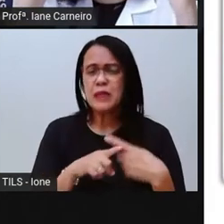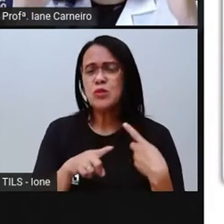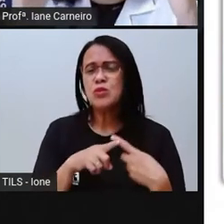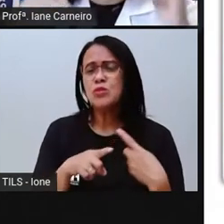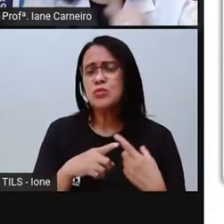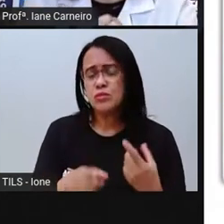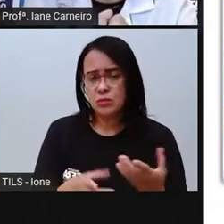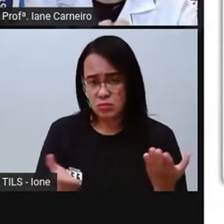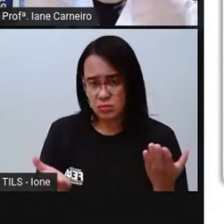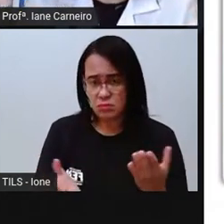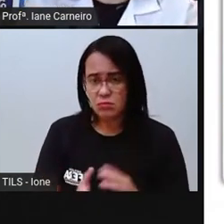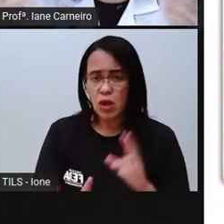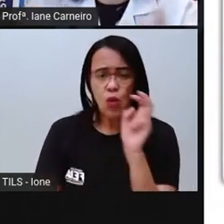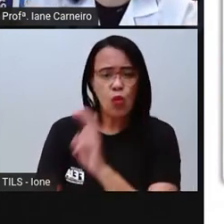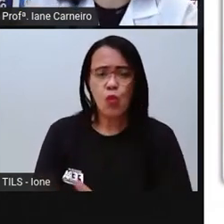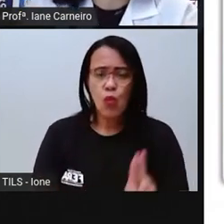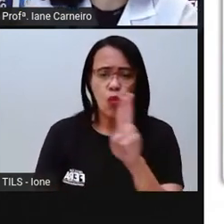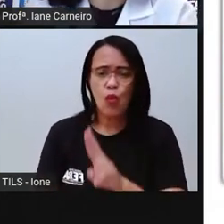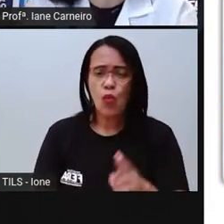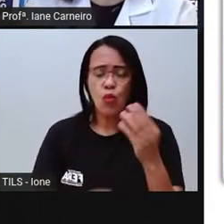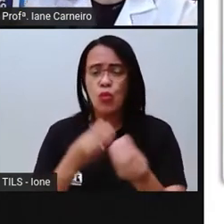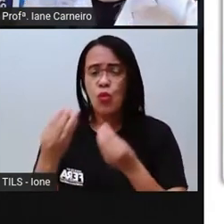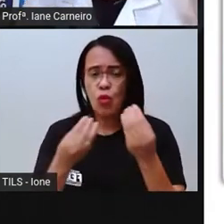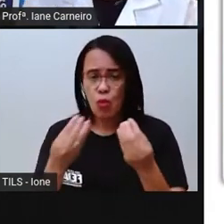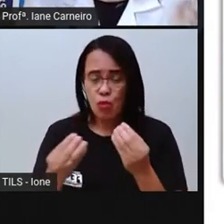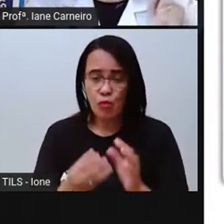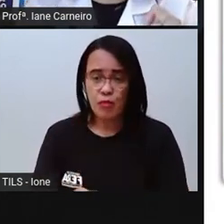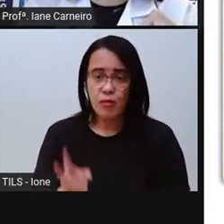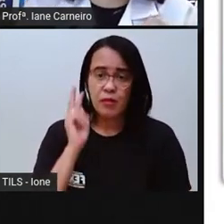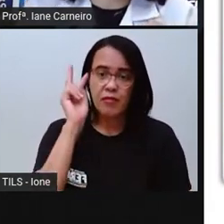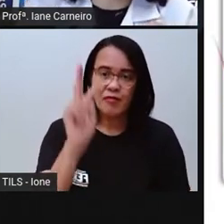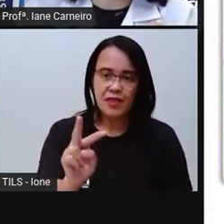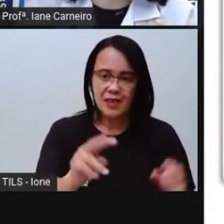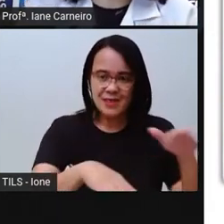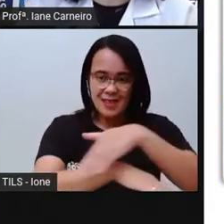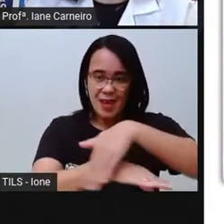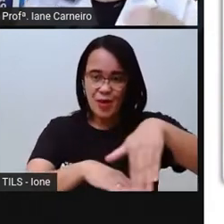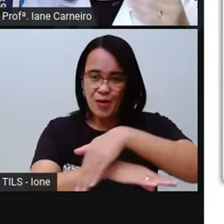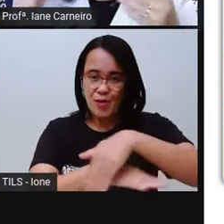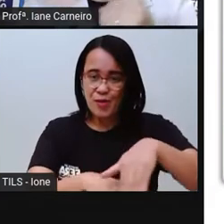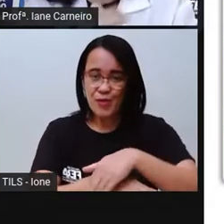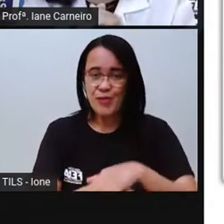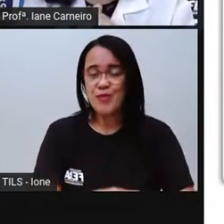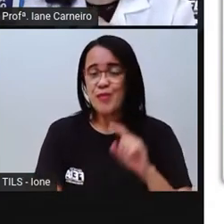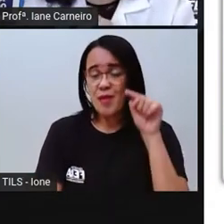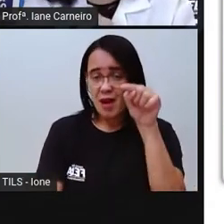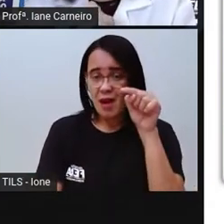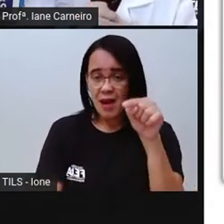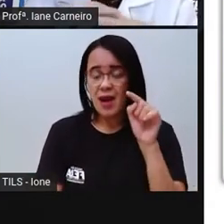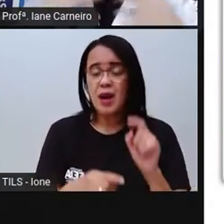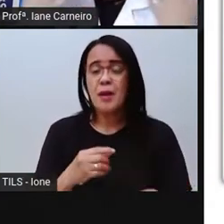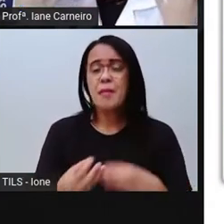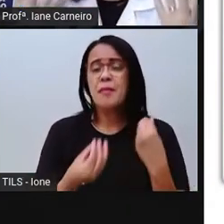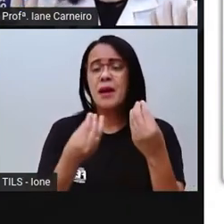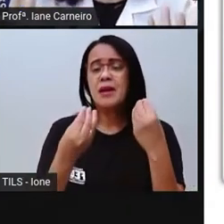nos postes, nos cruzamentos, né, o semáforo. E aí o motorista